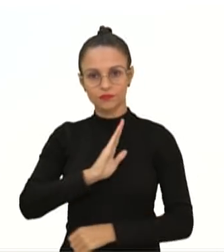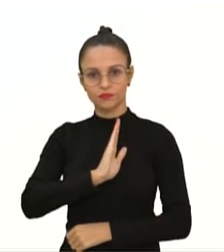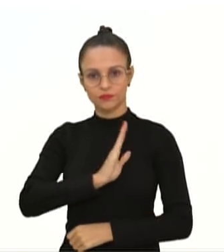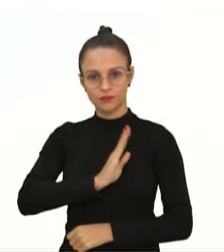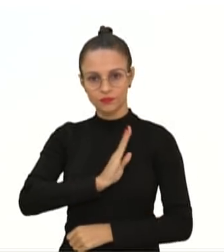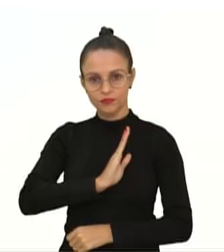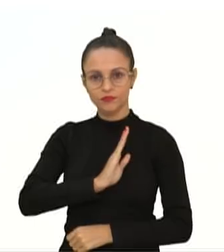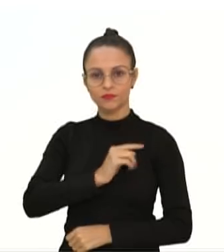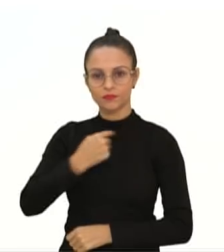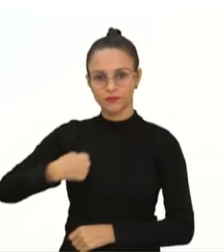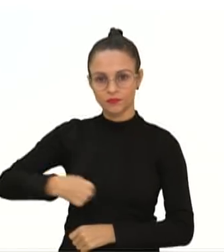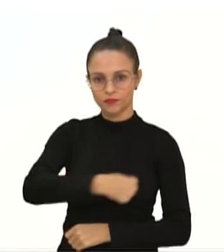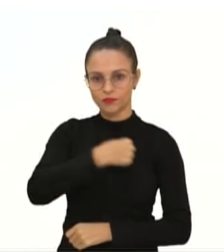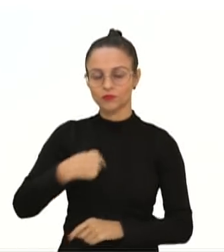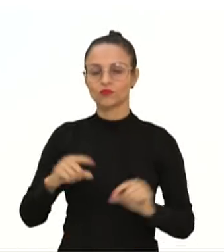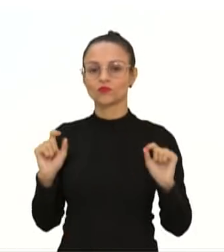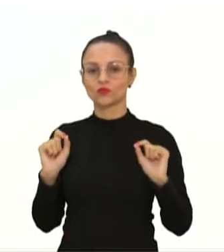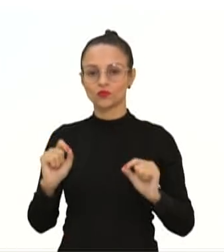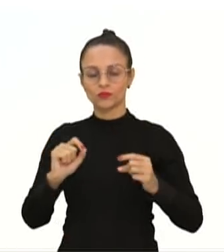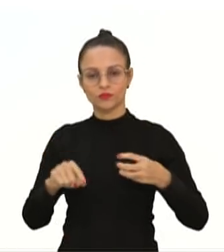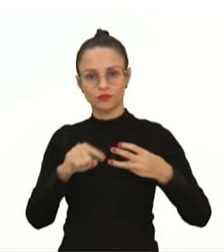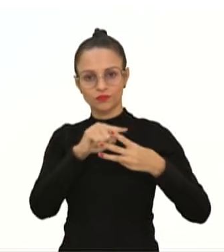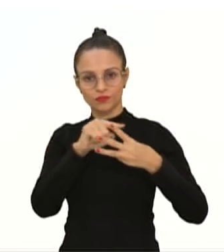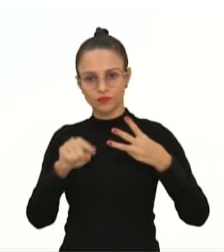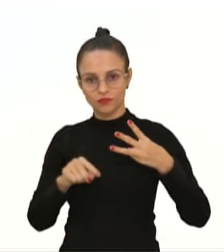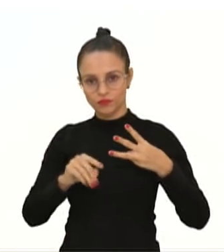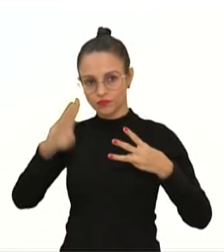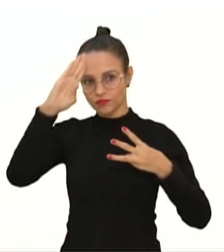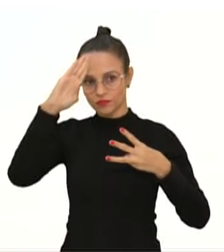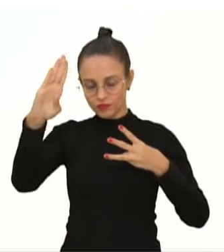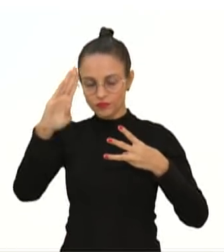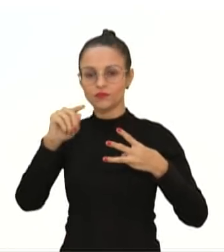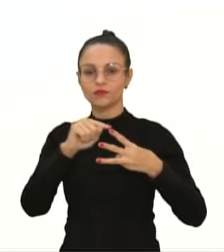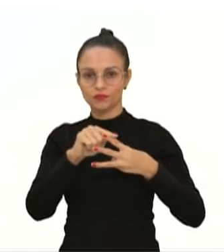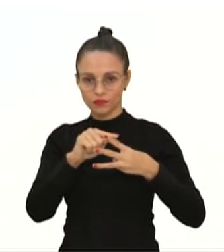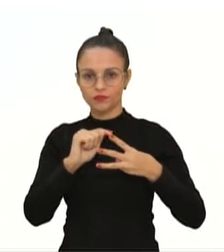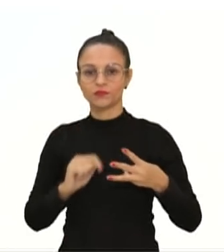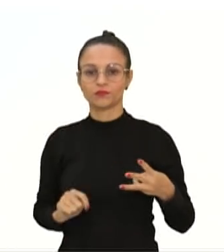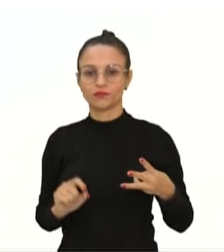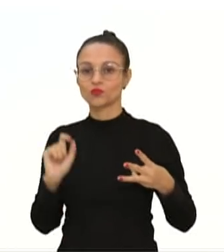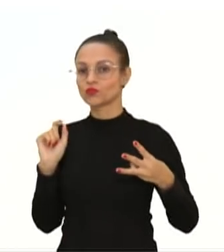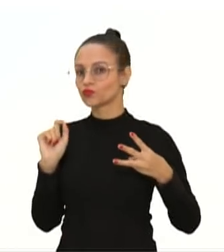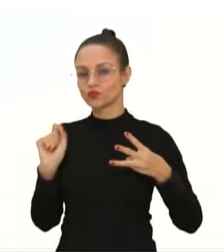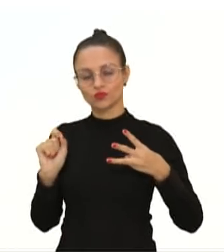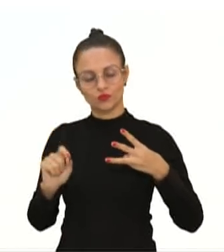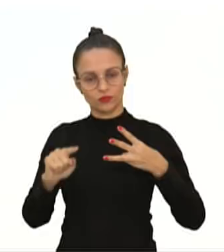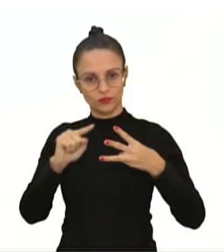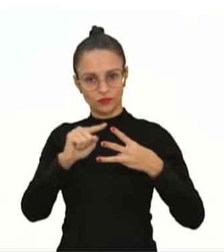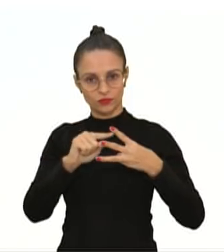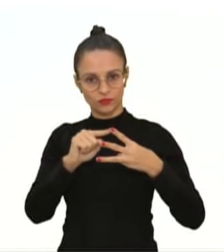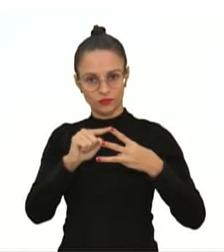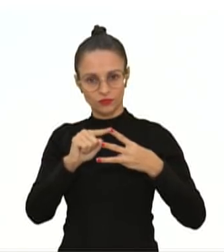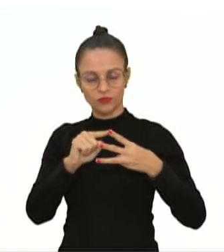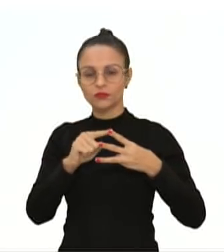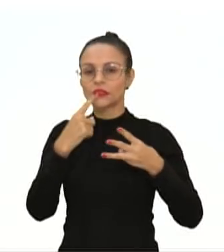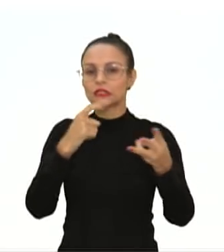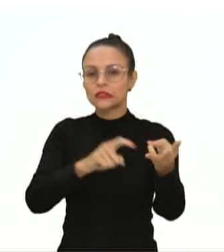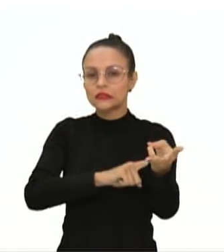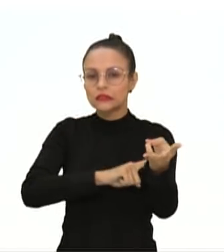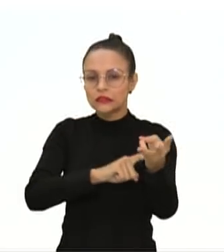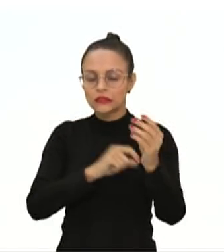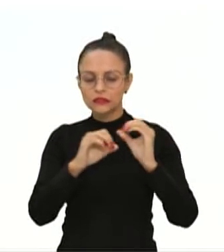cardiovascular, ele é composto por 3 elementos principais, tá? Que são os vasos